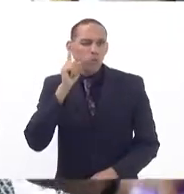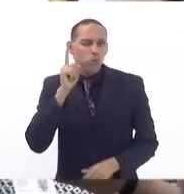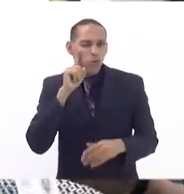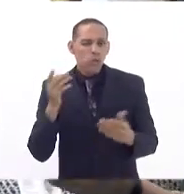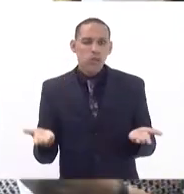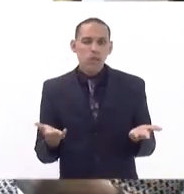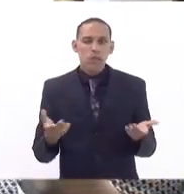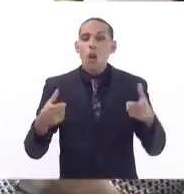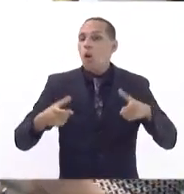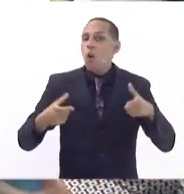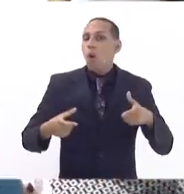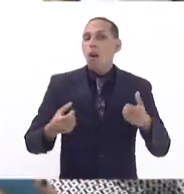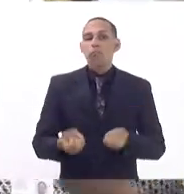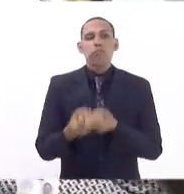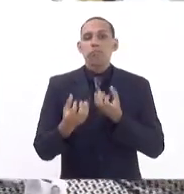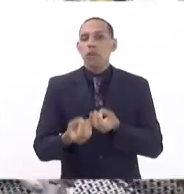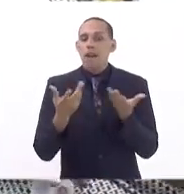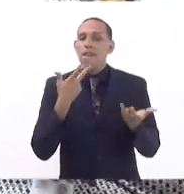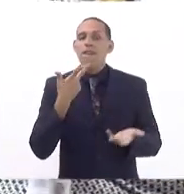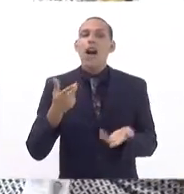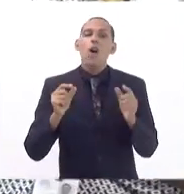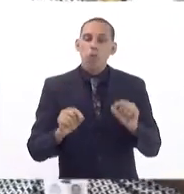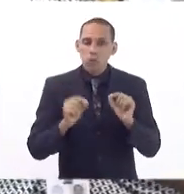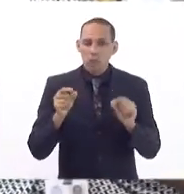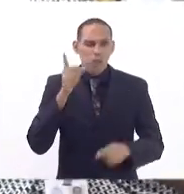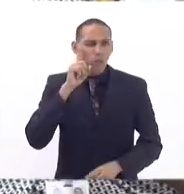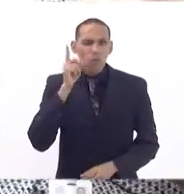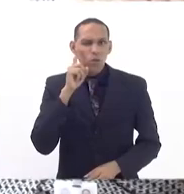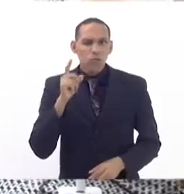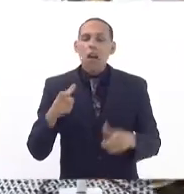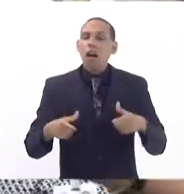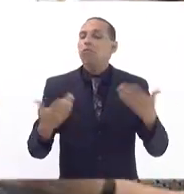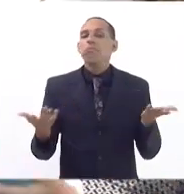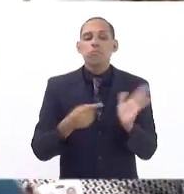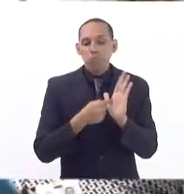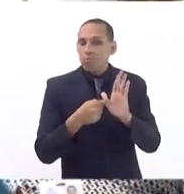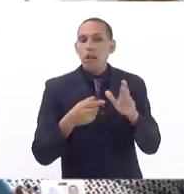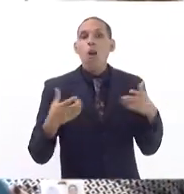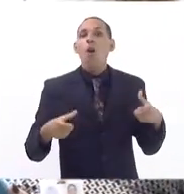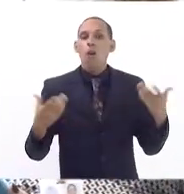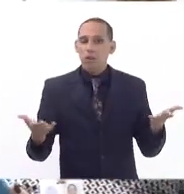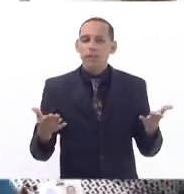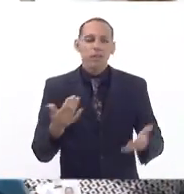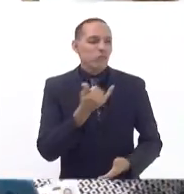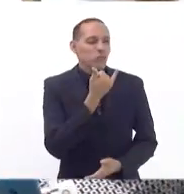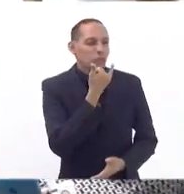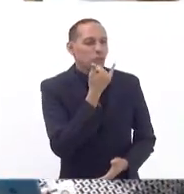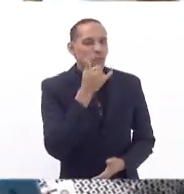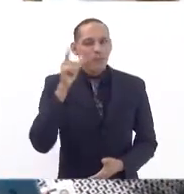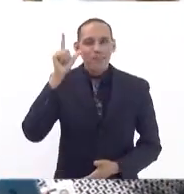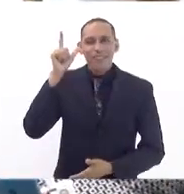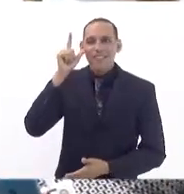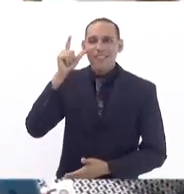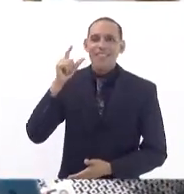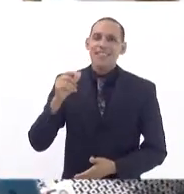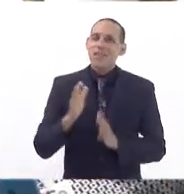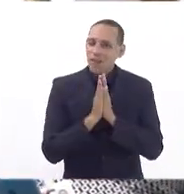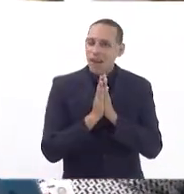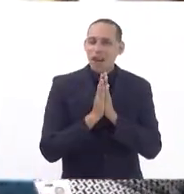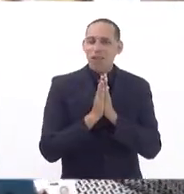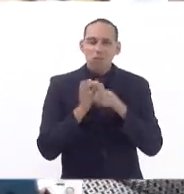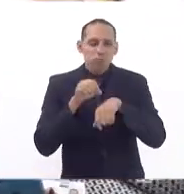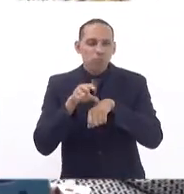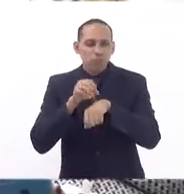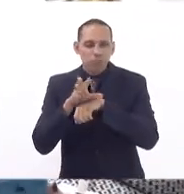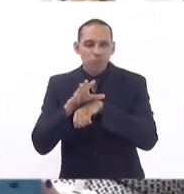dia tem assalto e onde estão esses dados para dizer de fato que todo dia tem assaltam docinho permita dar